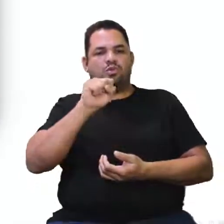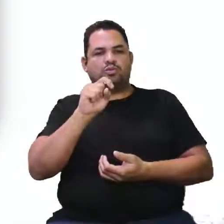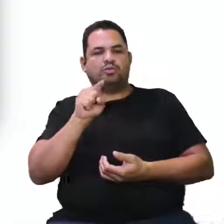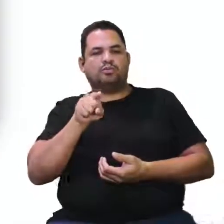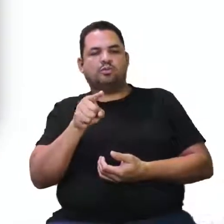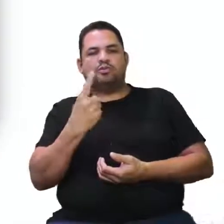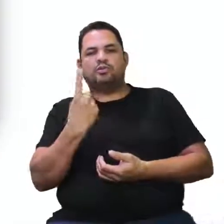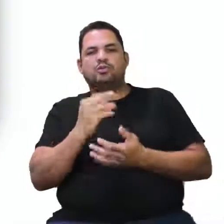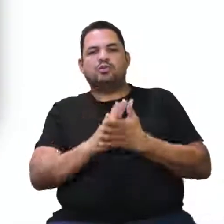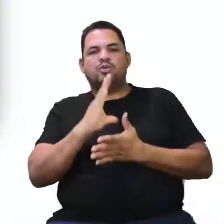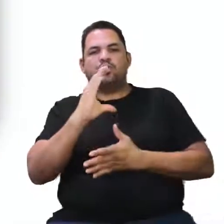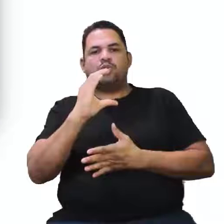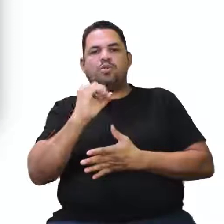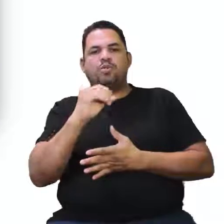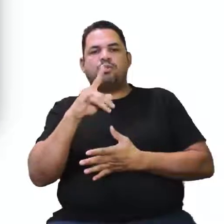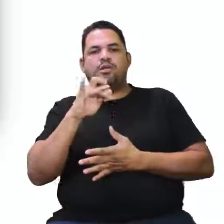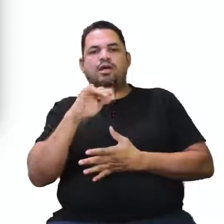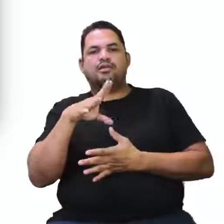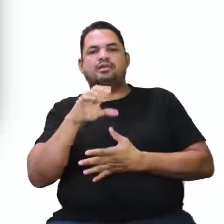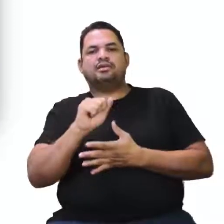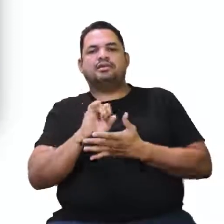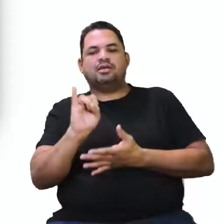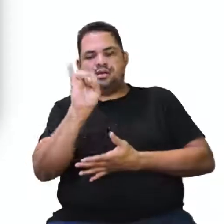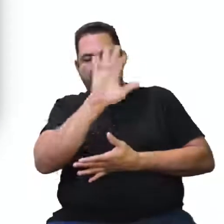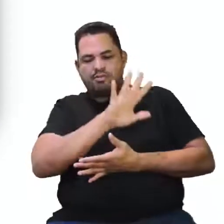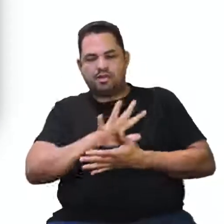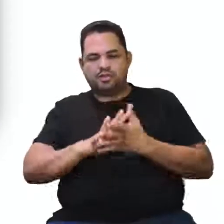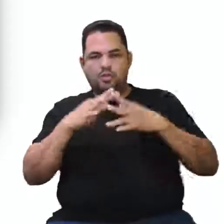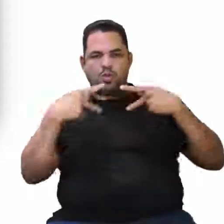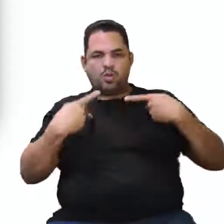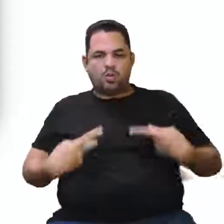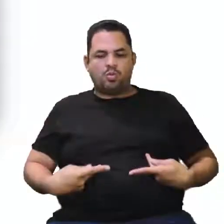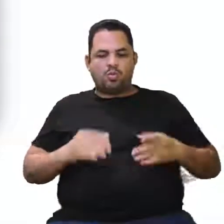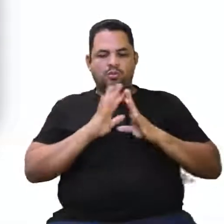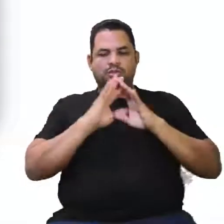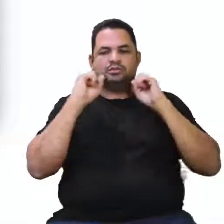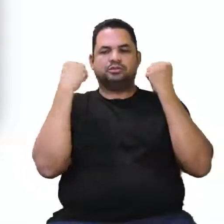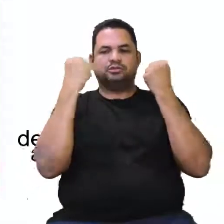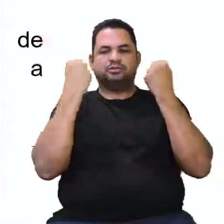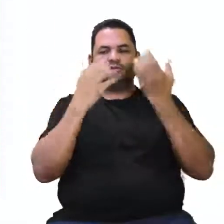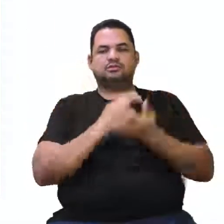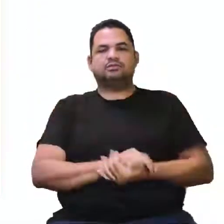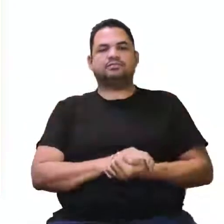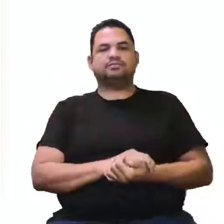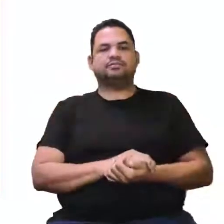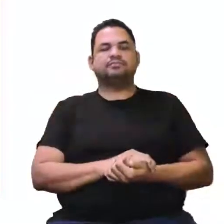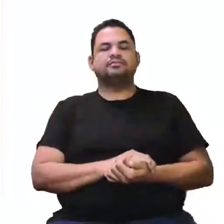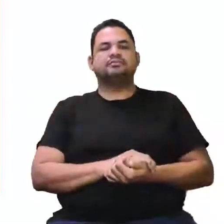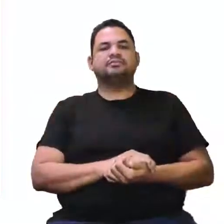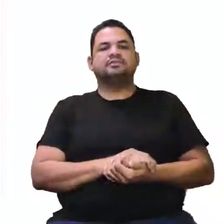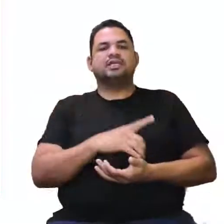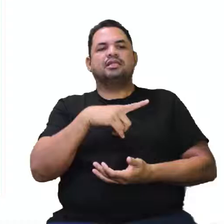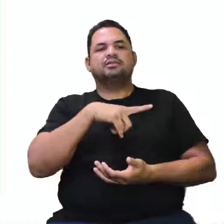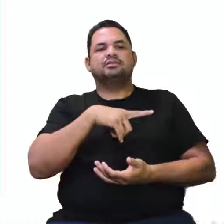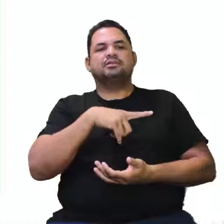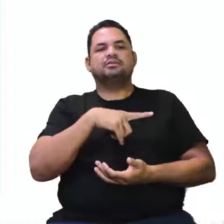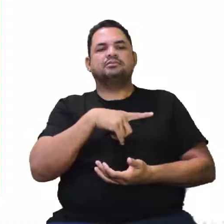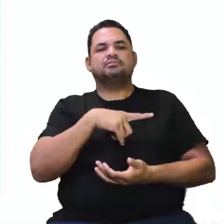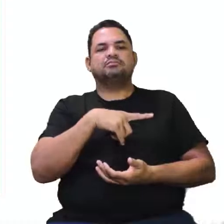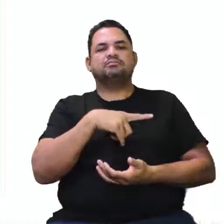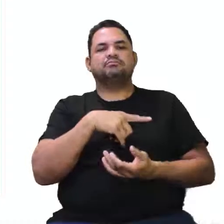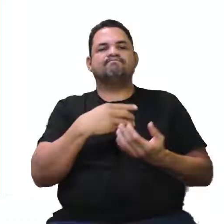8.1, corpolatria, imagem corporal e atividade física, certo? Então, nós temos aqui